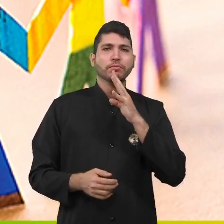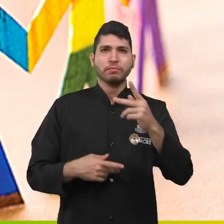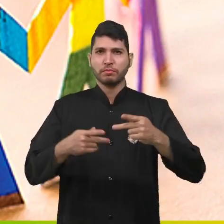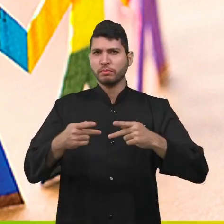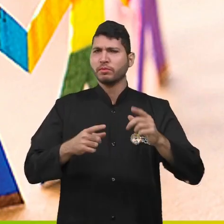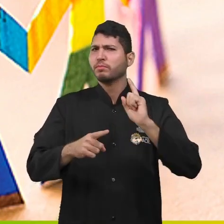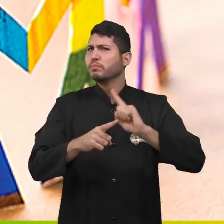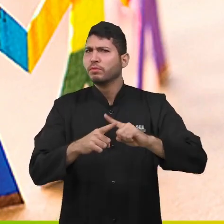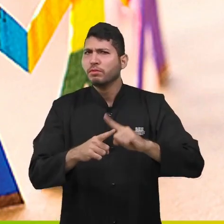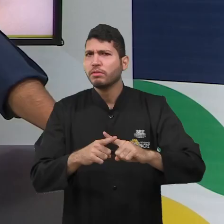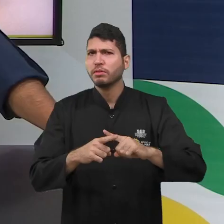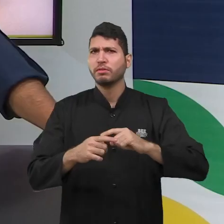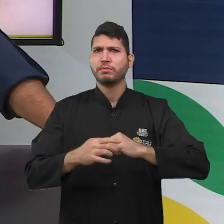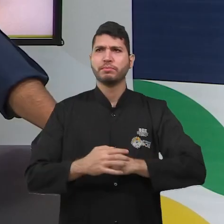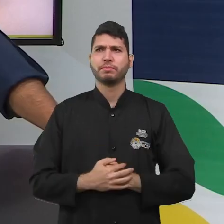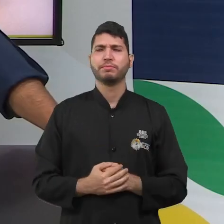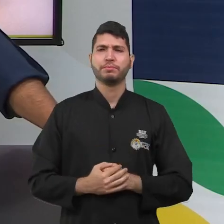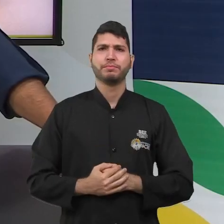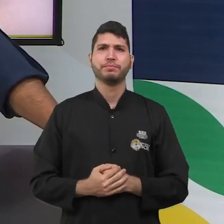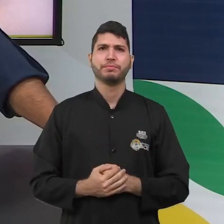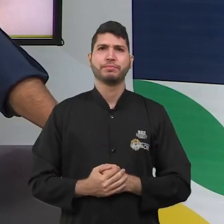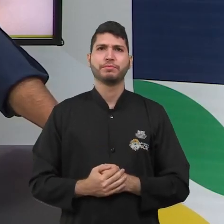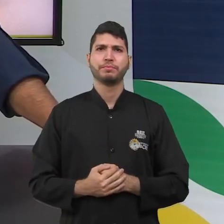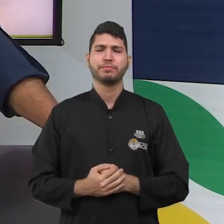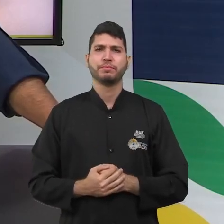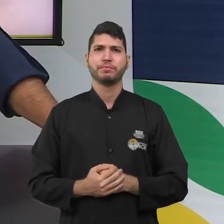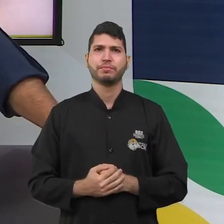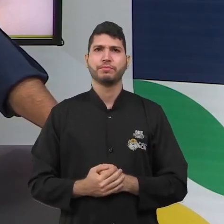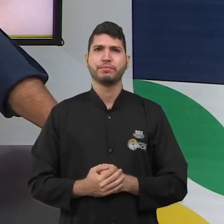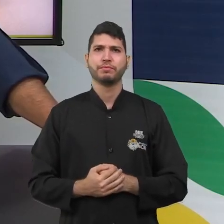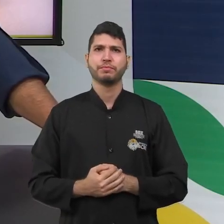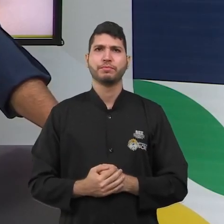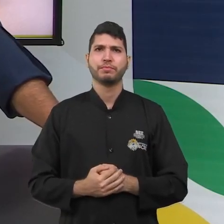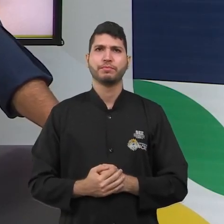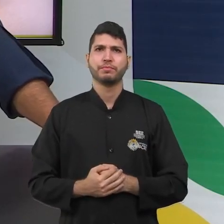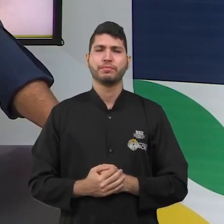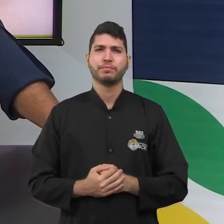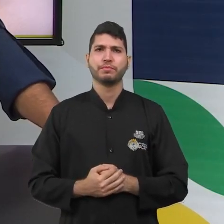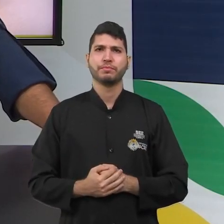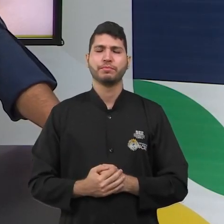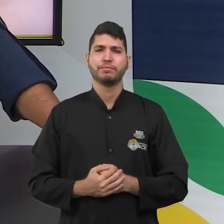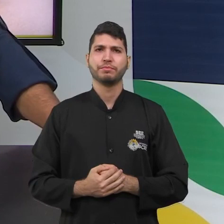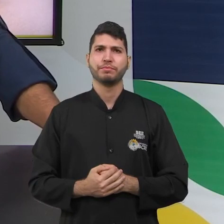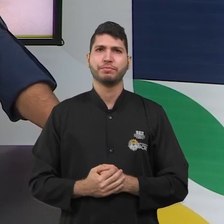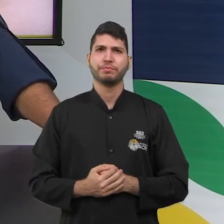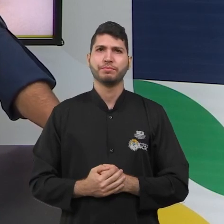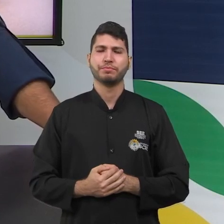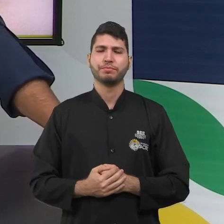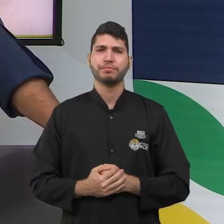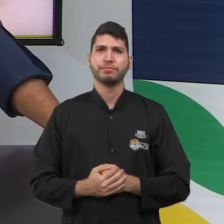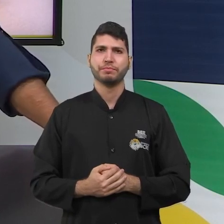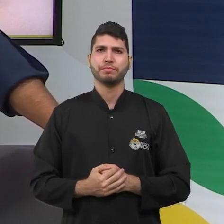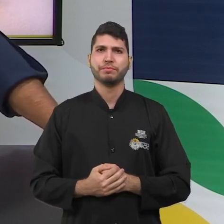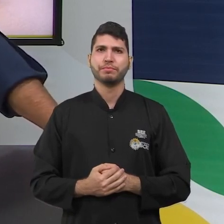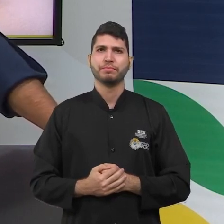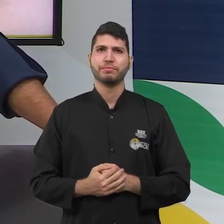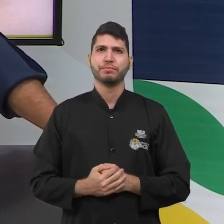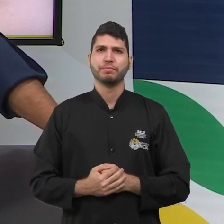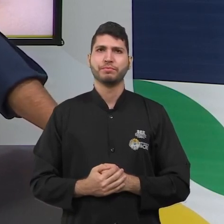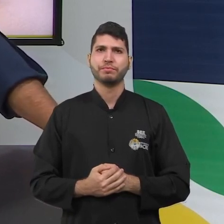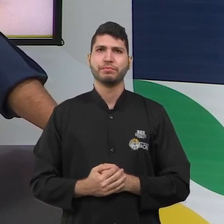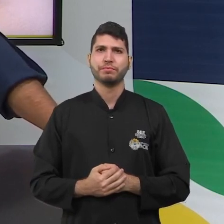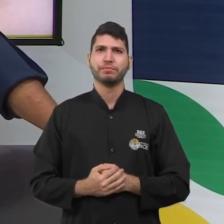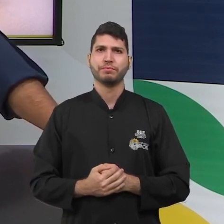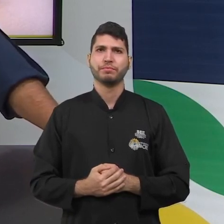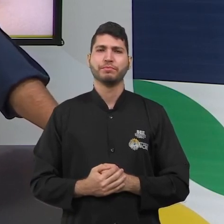está falando de projeto social, mas qual é o fio da meada, qual é a interligação efetivamente com a